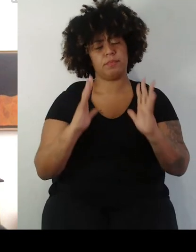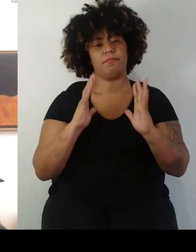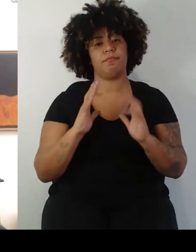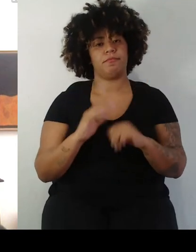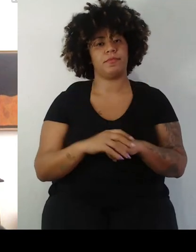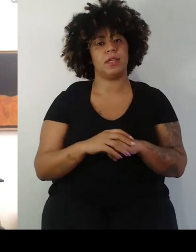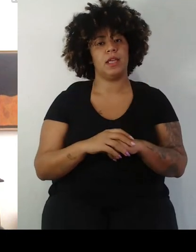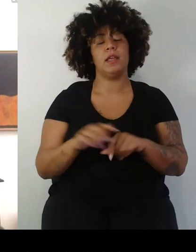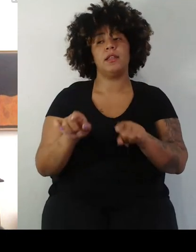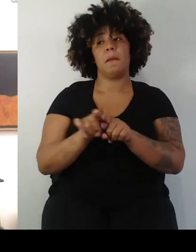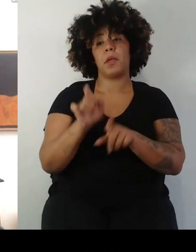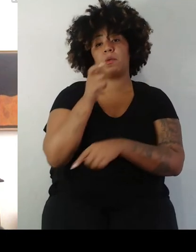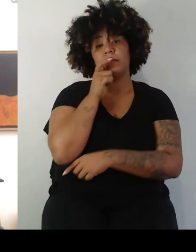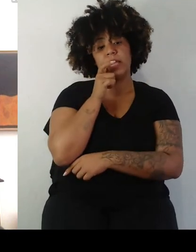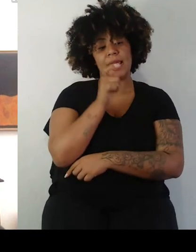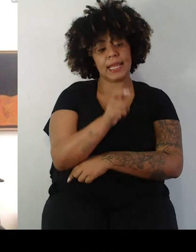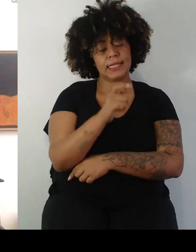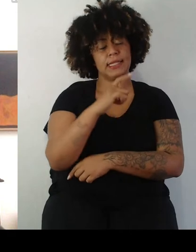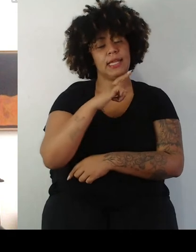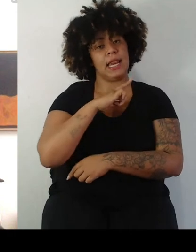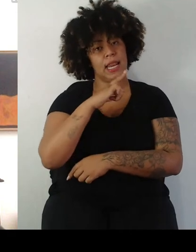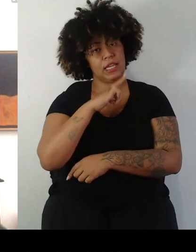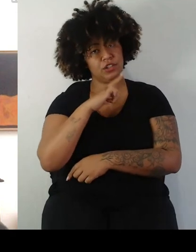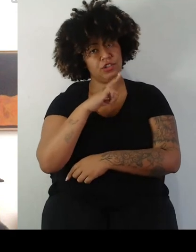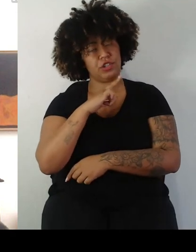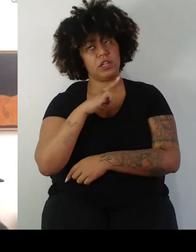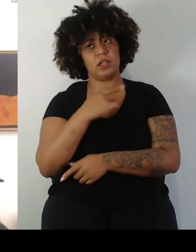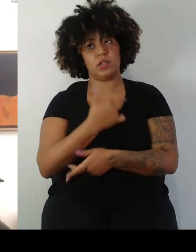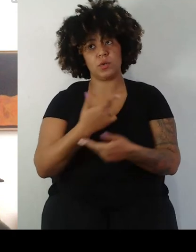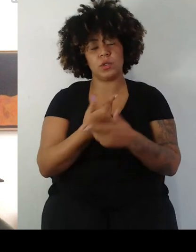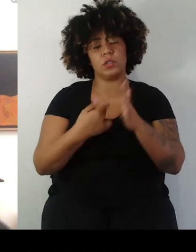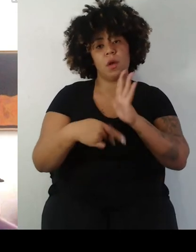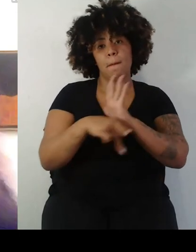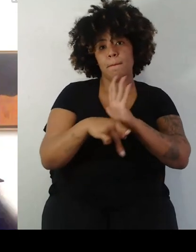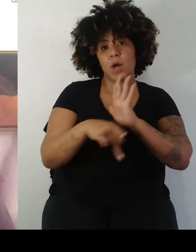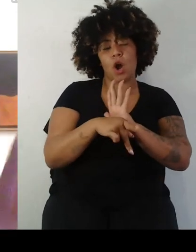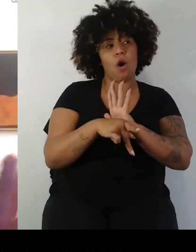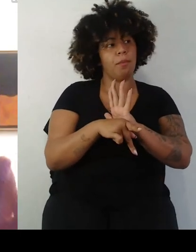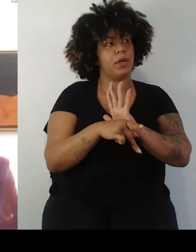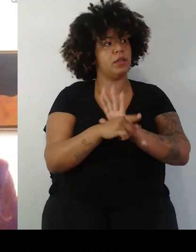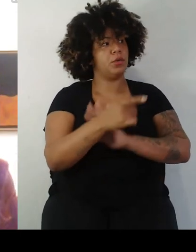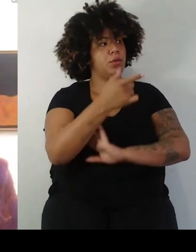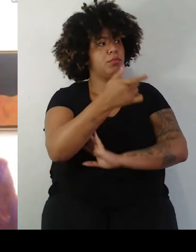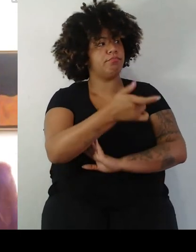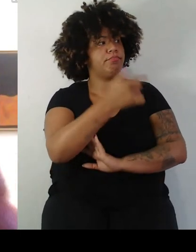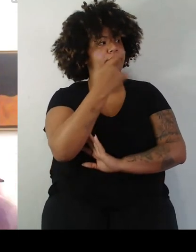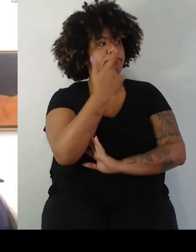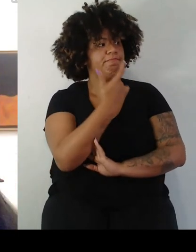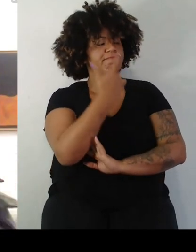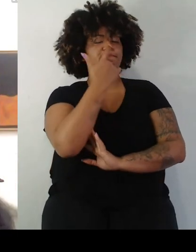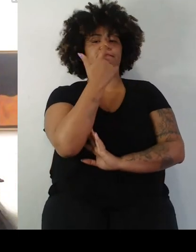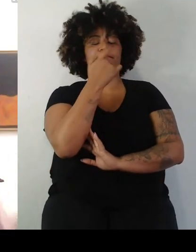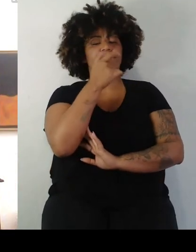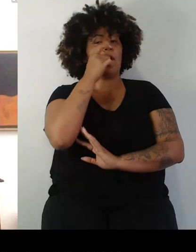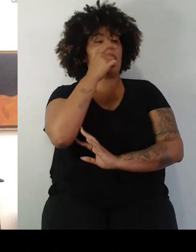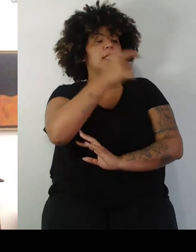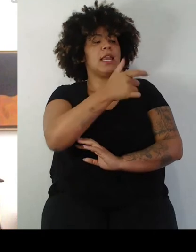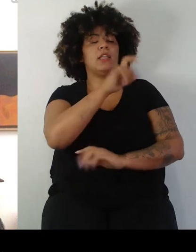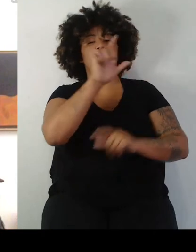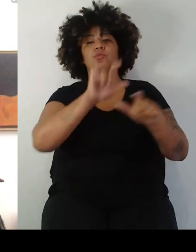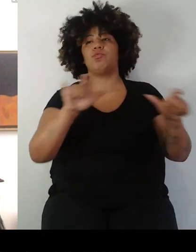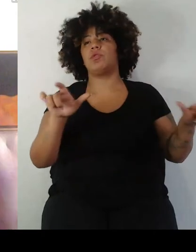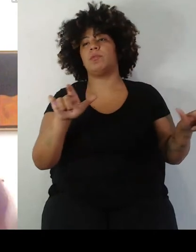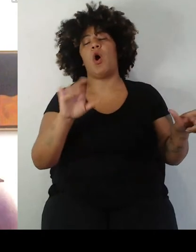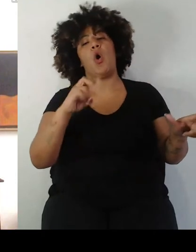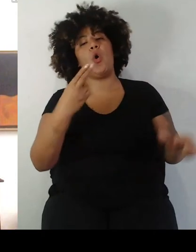que ele tinha nas reações instintivas para com seus amigos o mesmo para qualquer pessoa alguém que começasse a